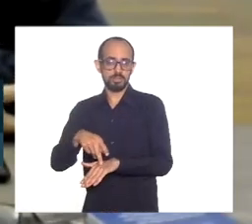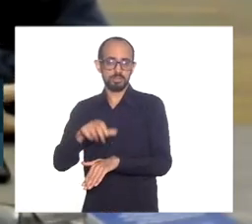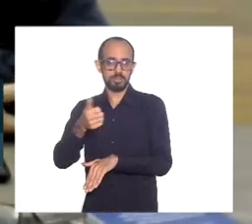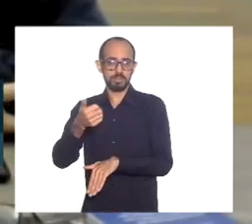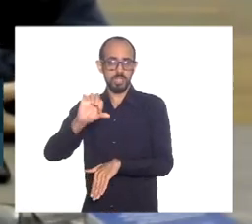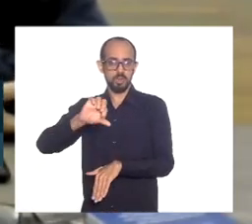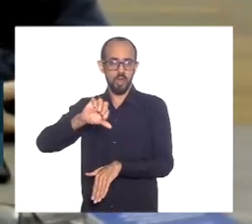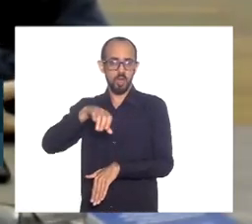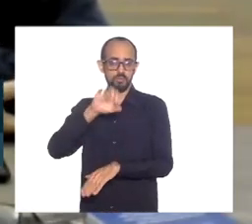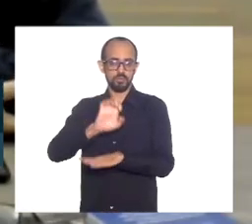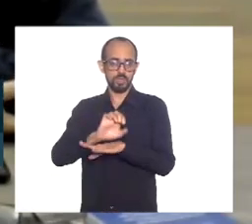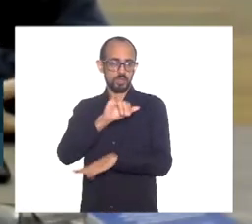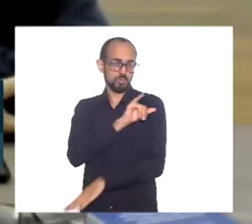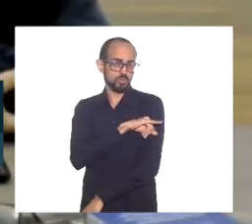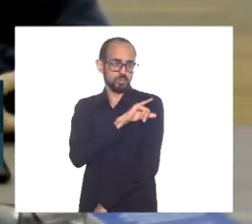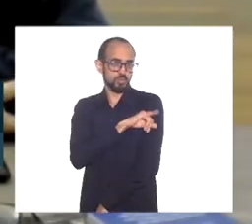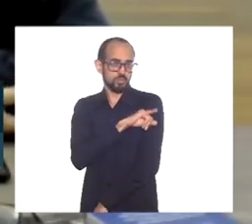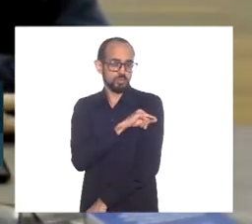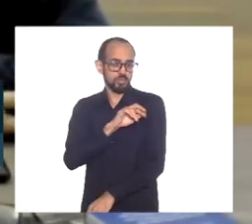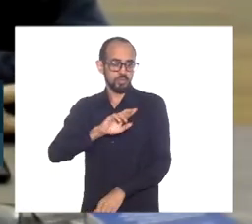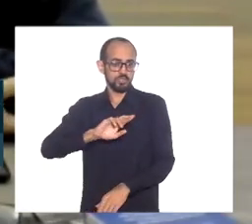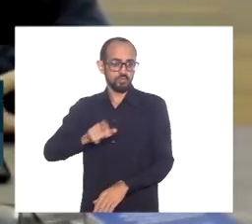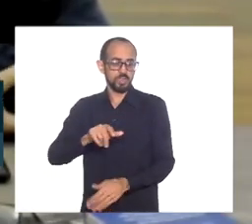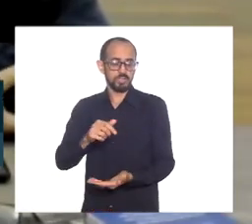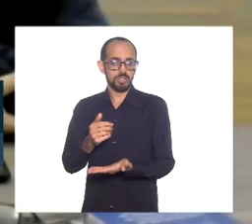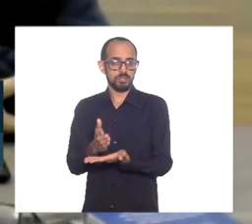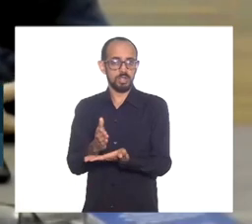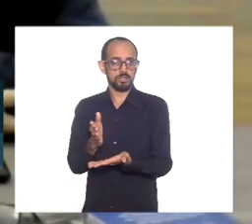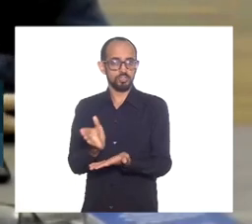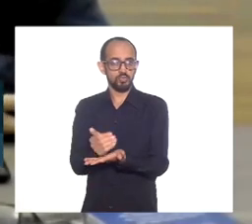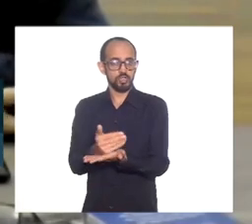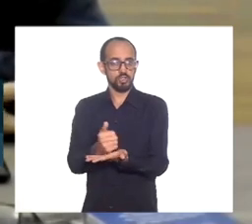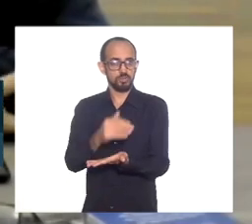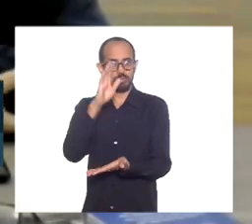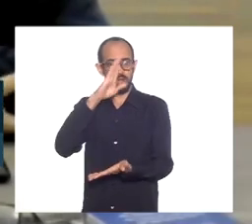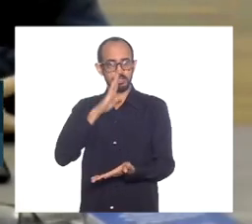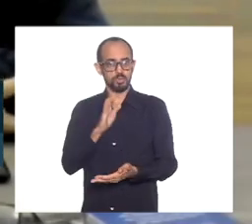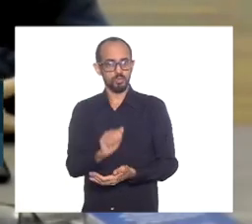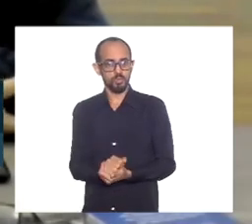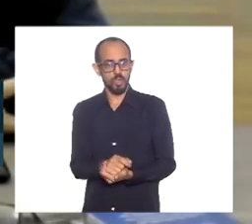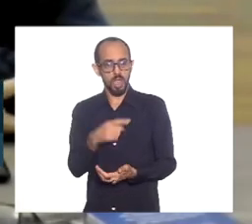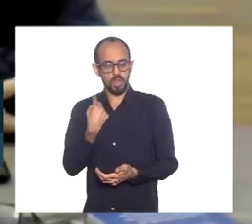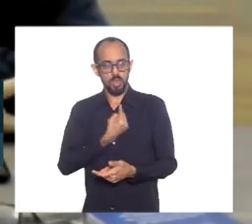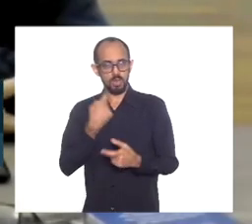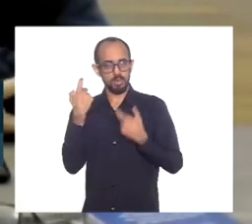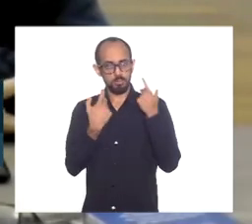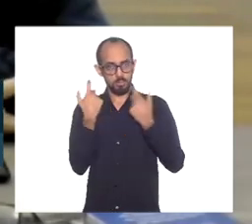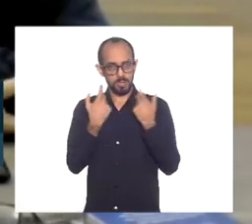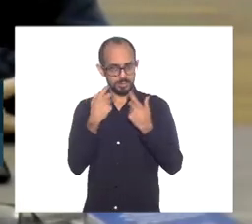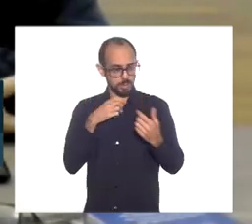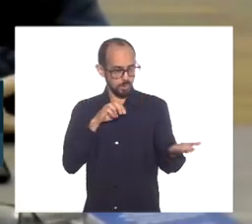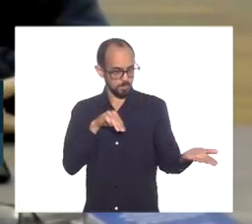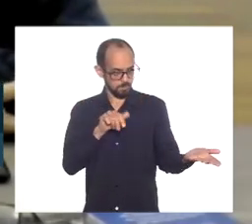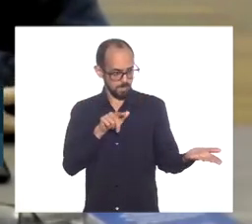19% no estado do Rio e a diferença espalhada pelo Brasil. Nossa preocupação, Magda, é a questão também, como você disse